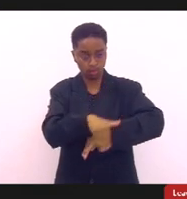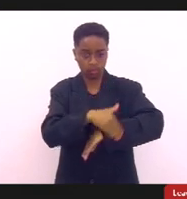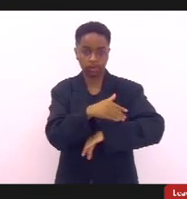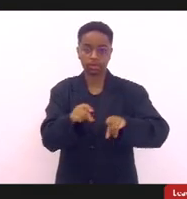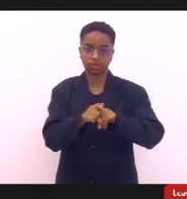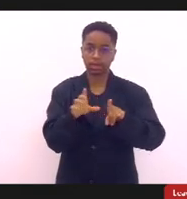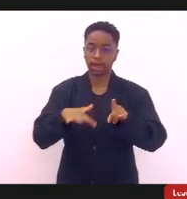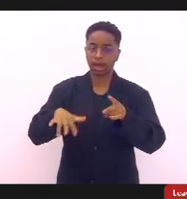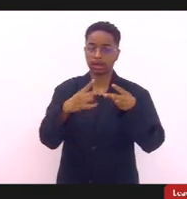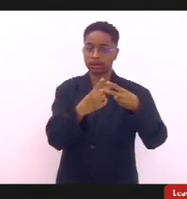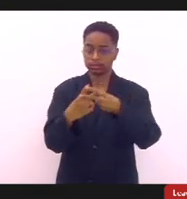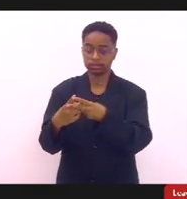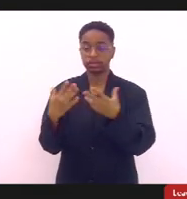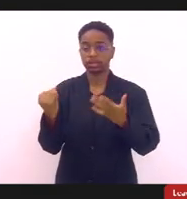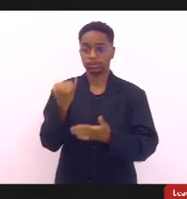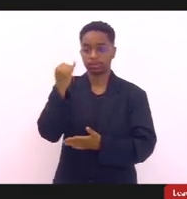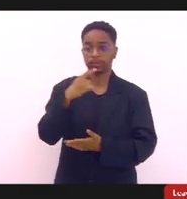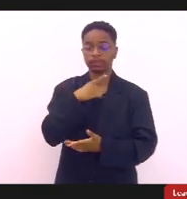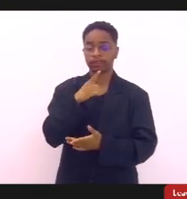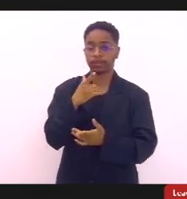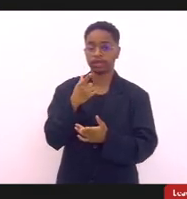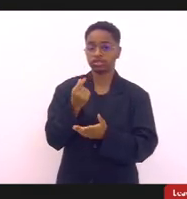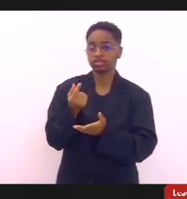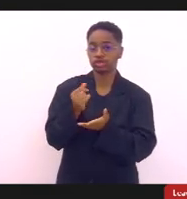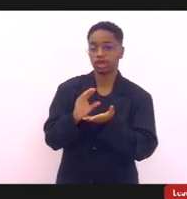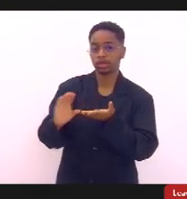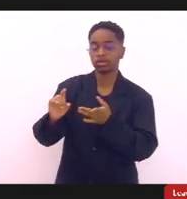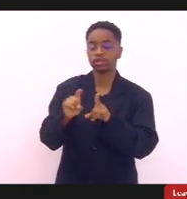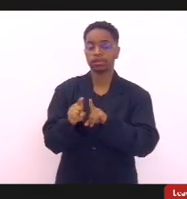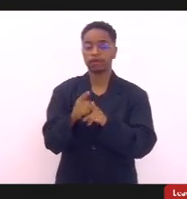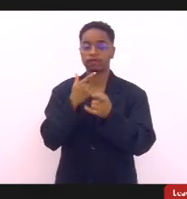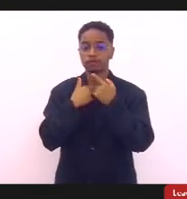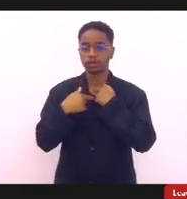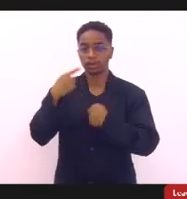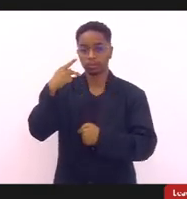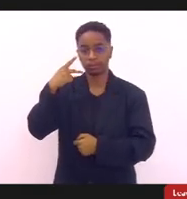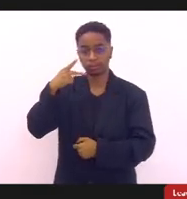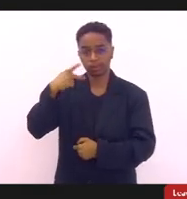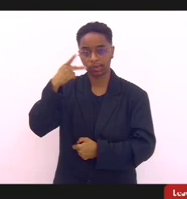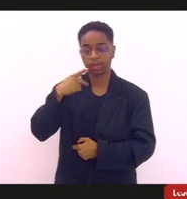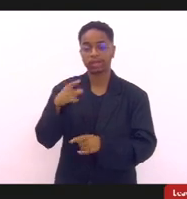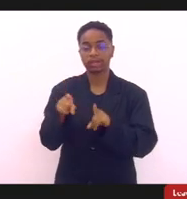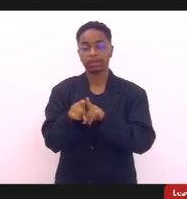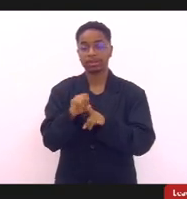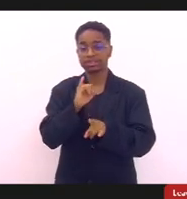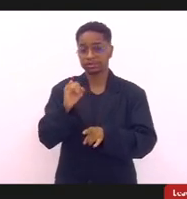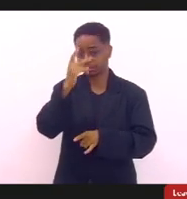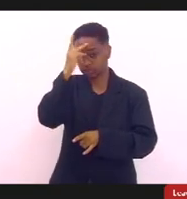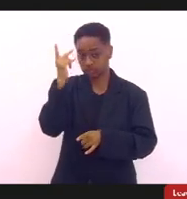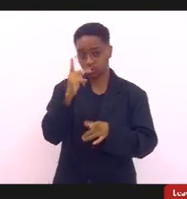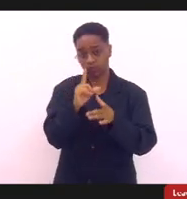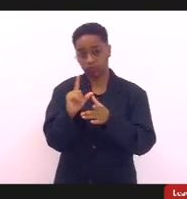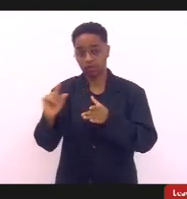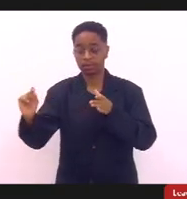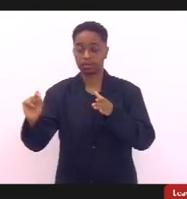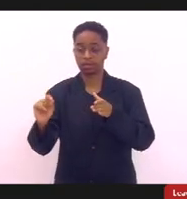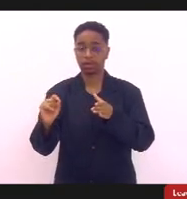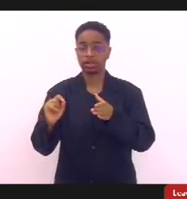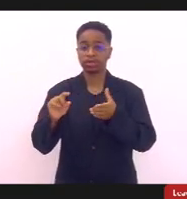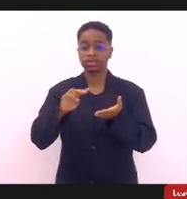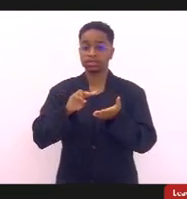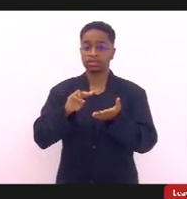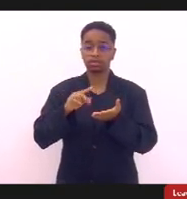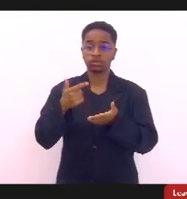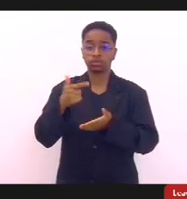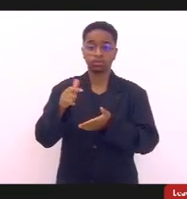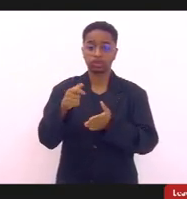Isso é importante, é ter recurso e vontade política. Uma outra coisa é que quando o prisioneiro sai, não é